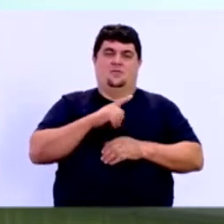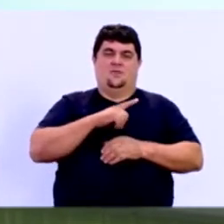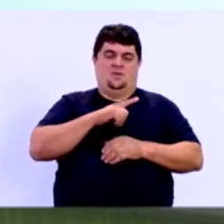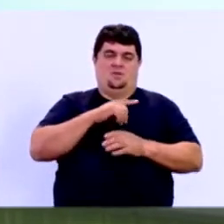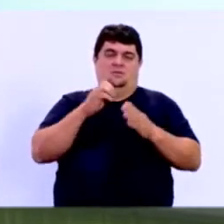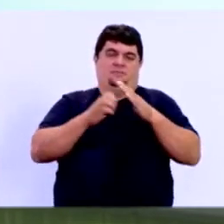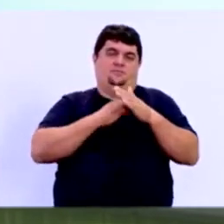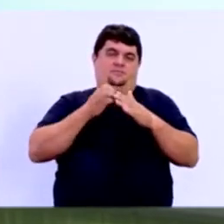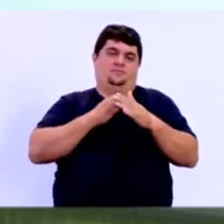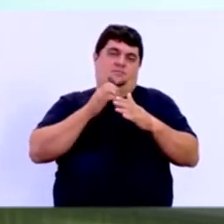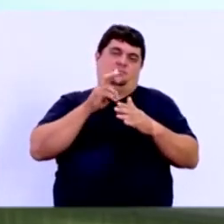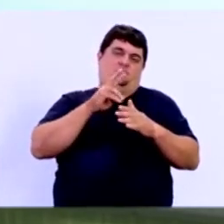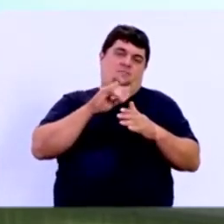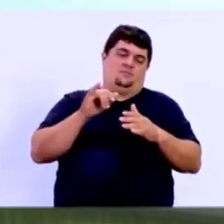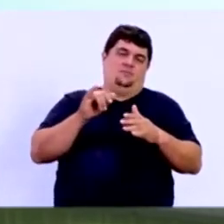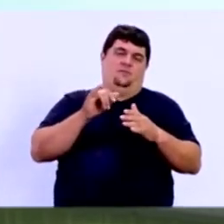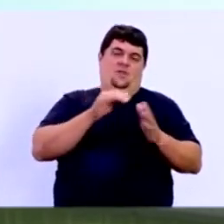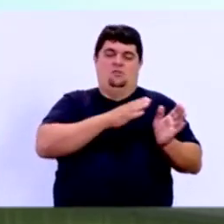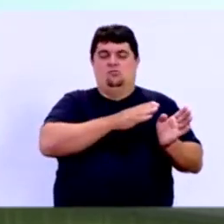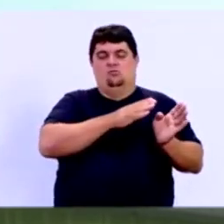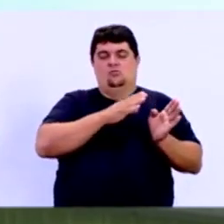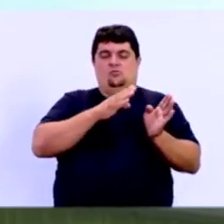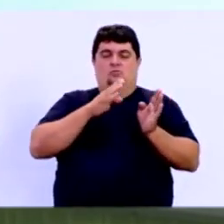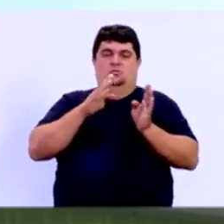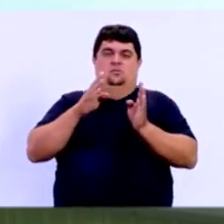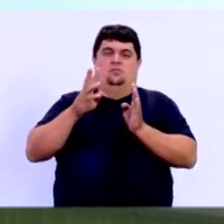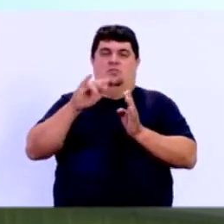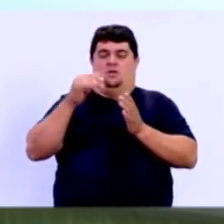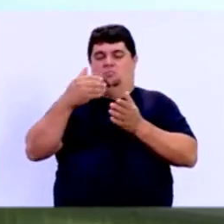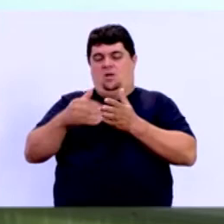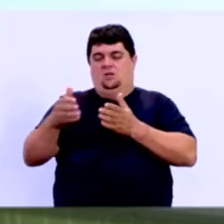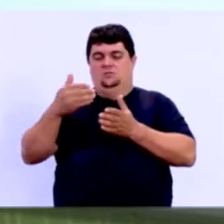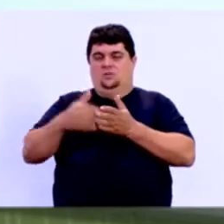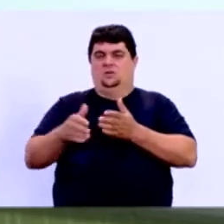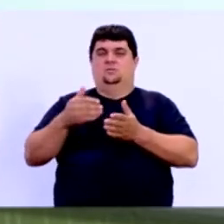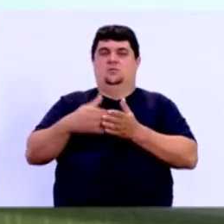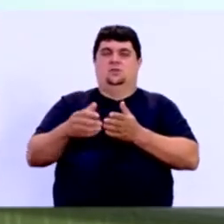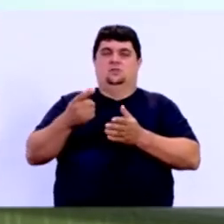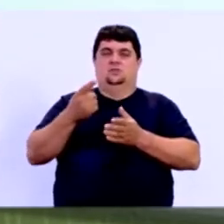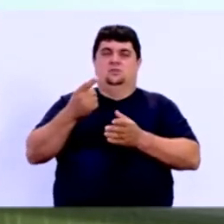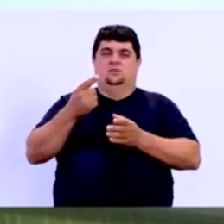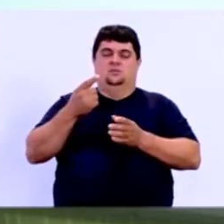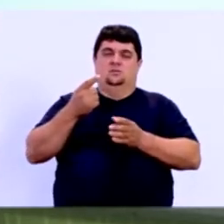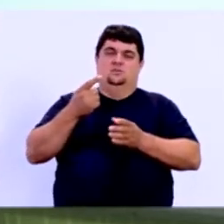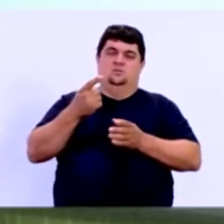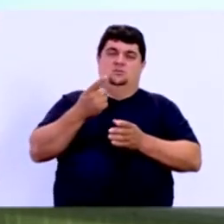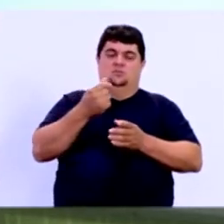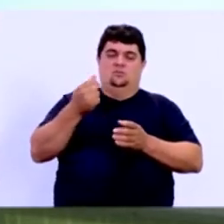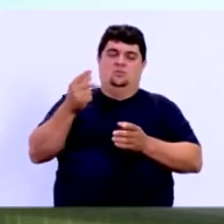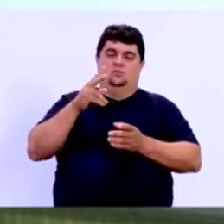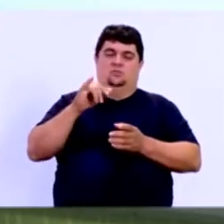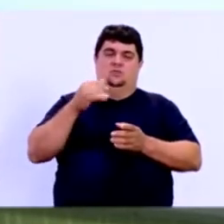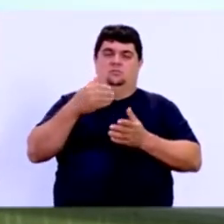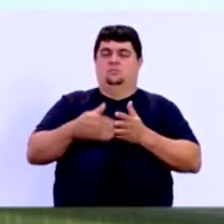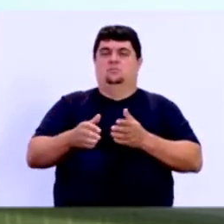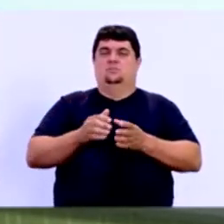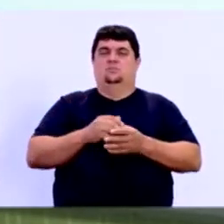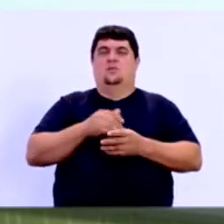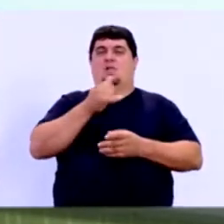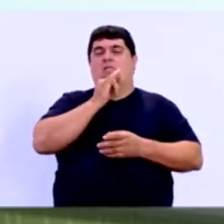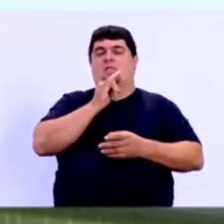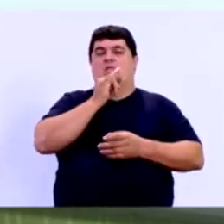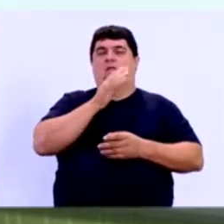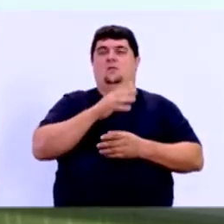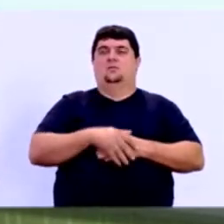empresa, consequentemente, com o passar do tempo, acaba perdendo e tendo o seu custo operacional elevado, né? Vou dar um exemplo para vocês,